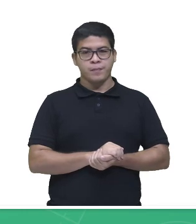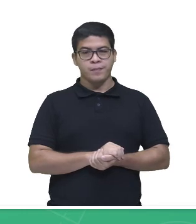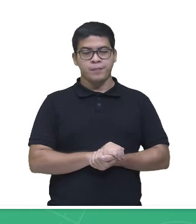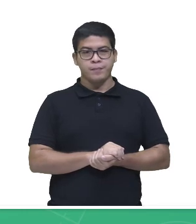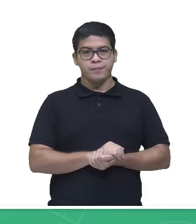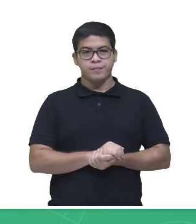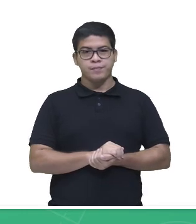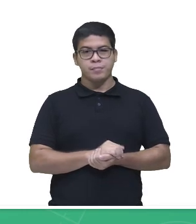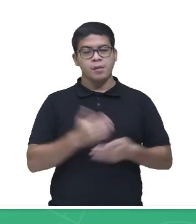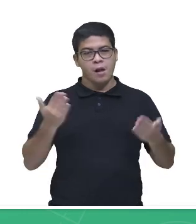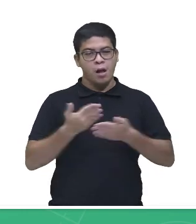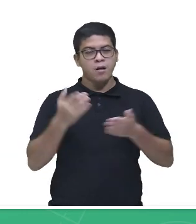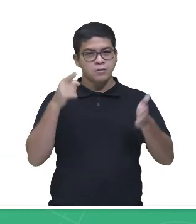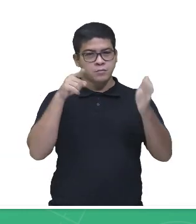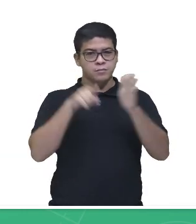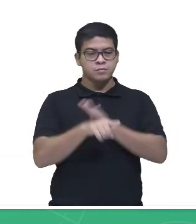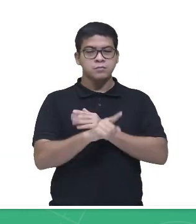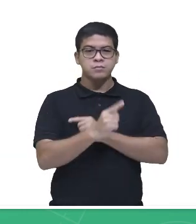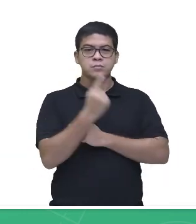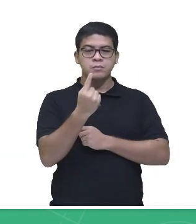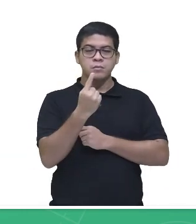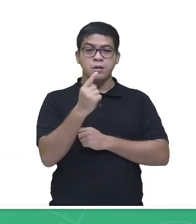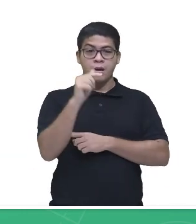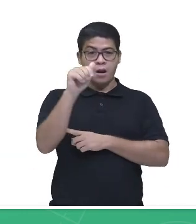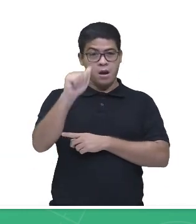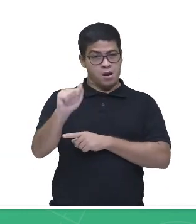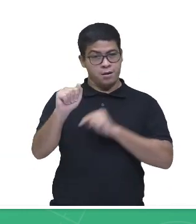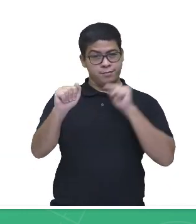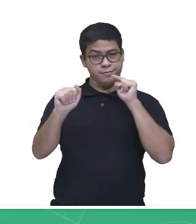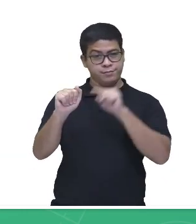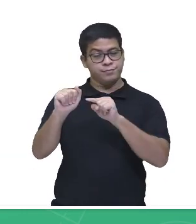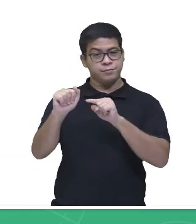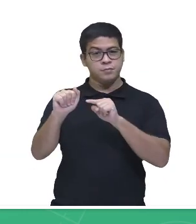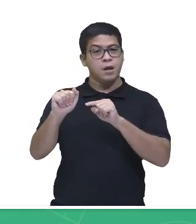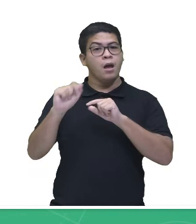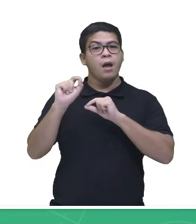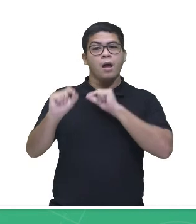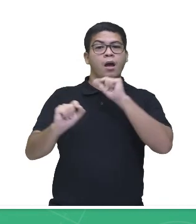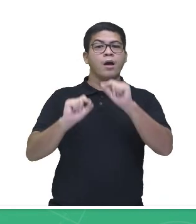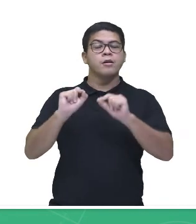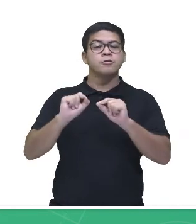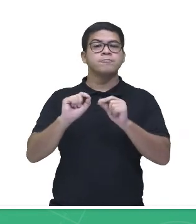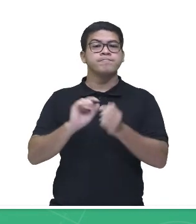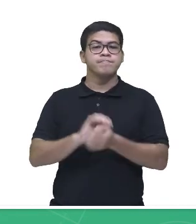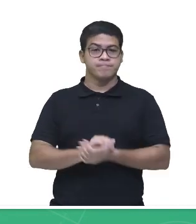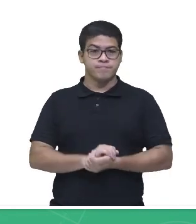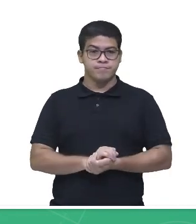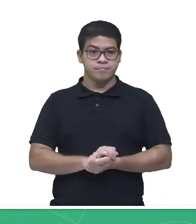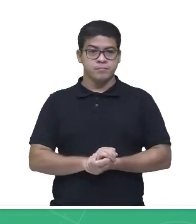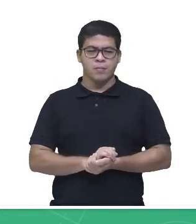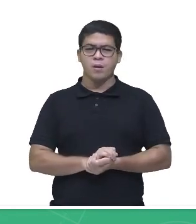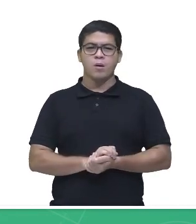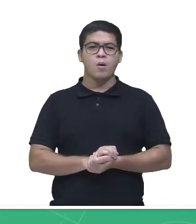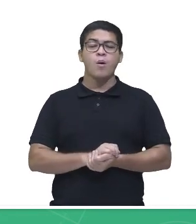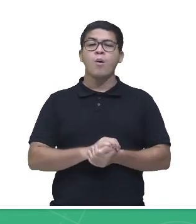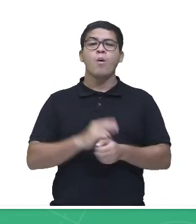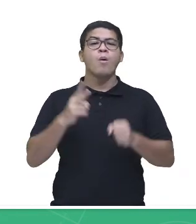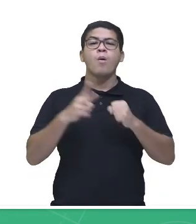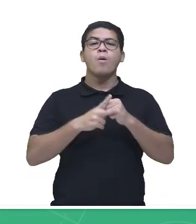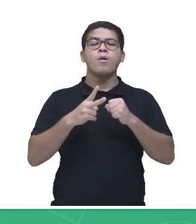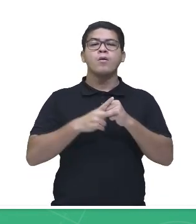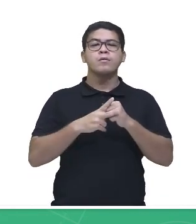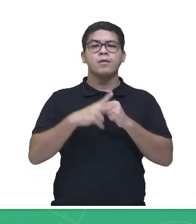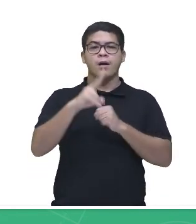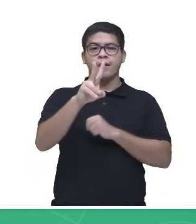diretamente para a primeira frase, a letra A. Vamos lá? A letra A nós temos aqui. Qual é o verbo da letra A? É o